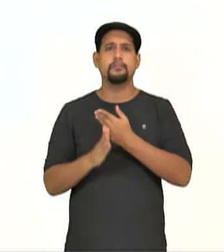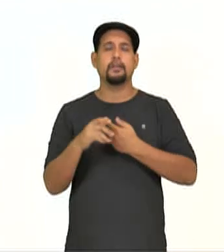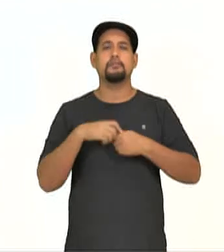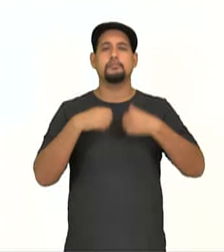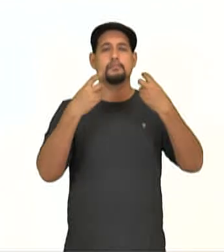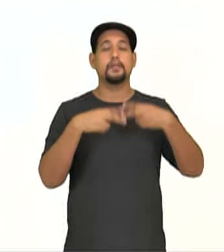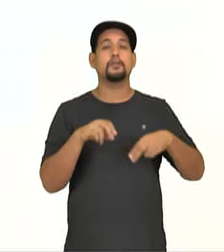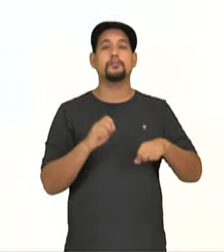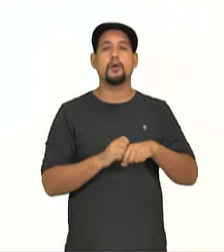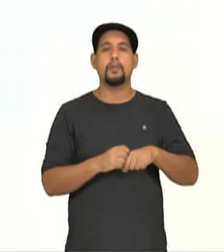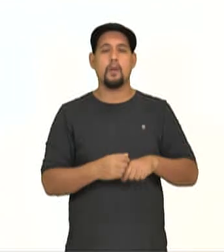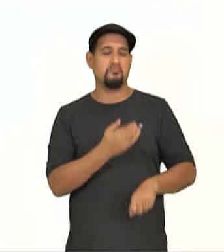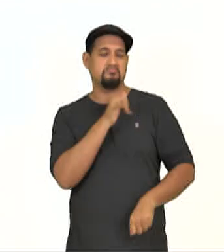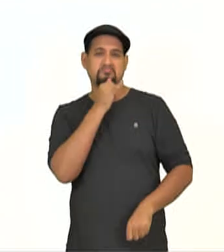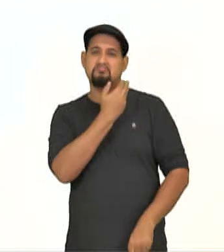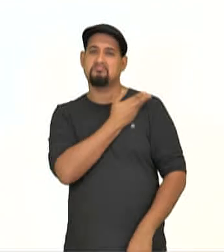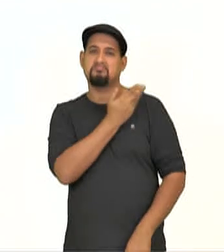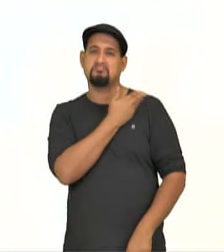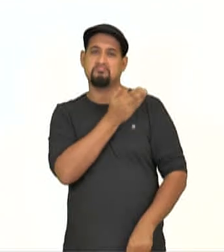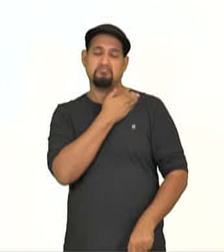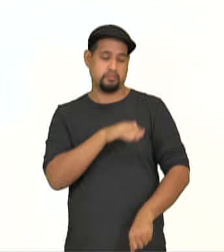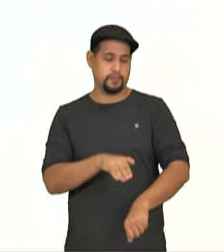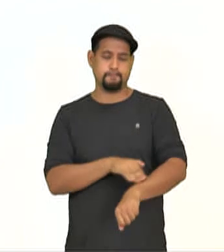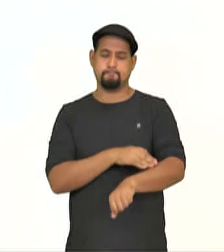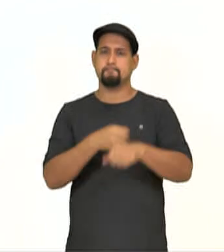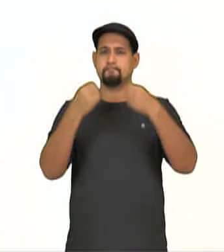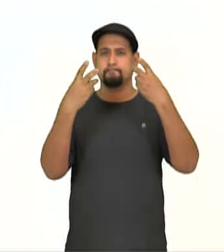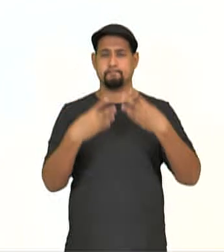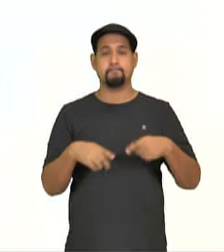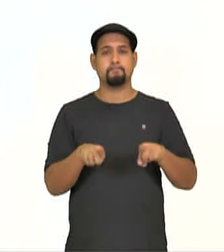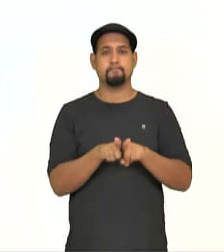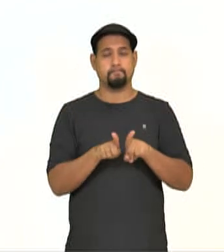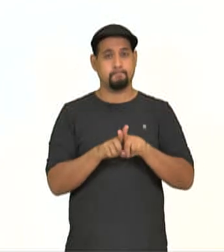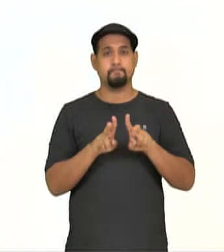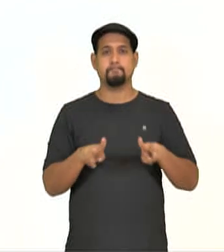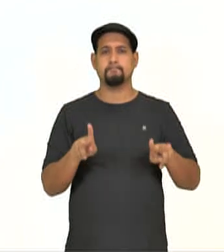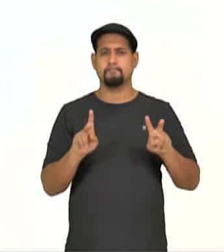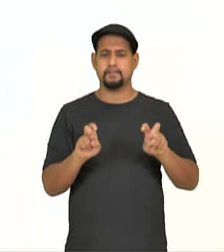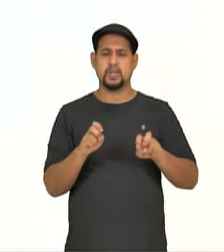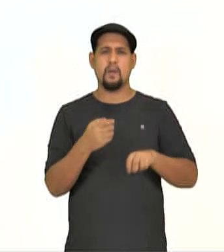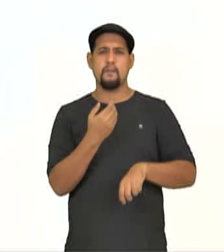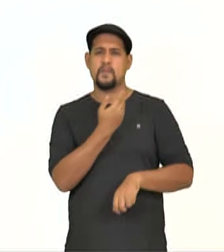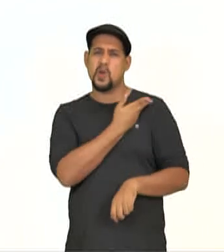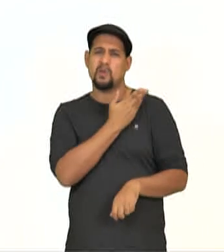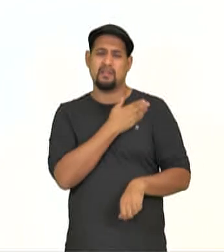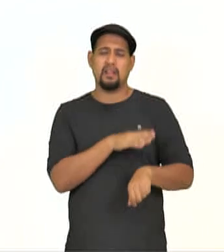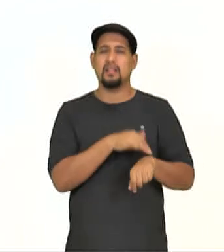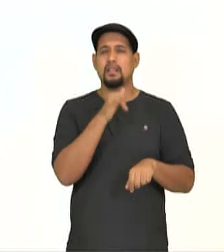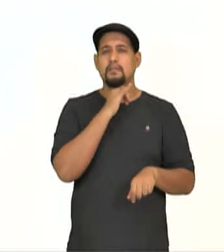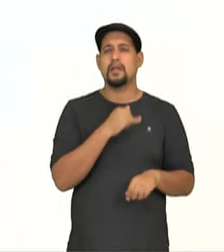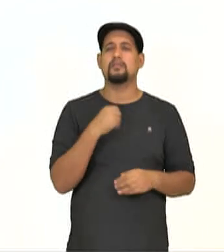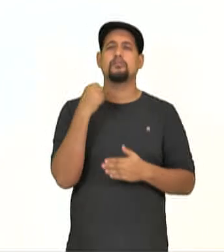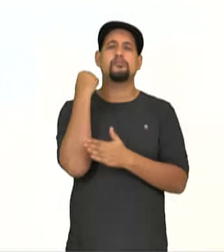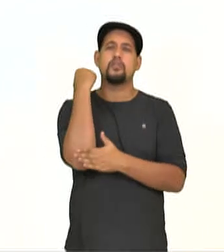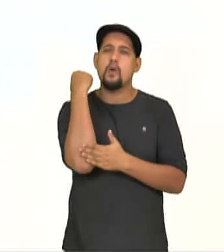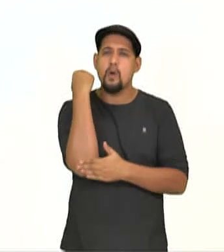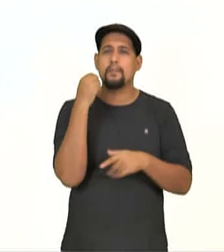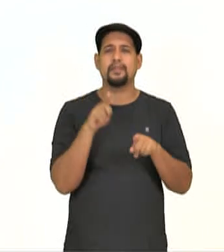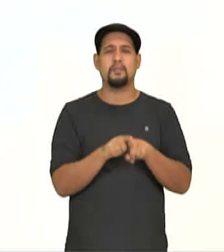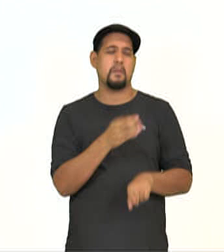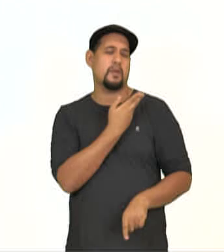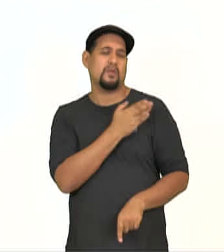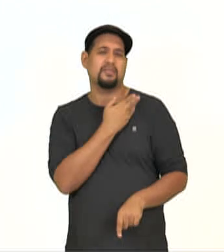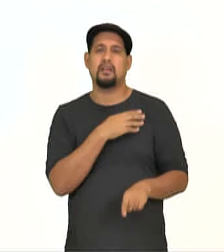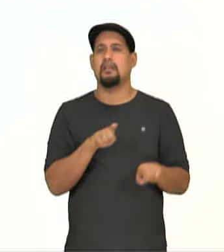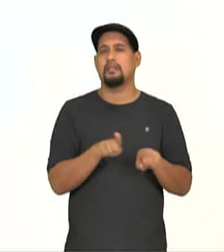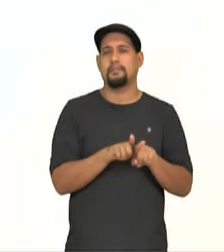questão do racismo. E a própria obra Otelo falava também, além da questão do racismo, do ciúme, da traição, do